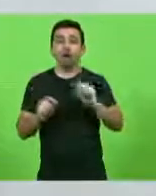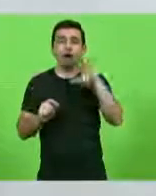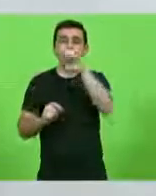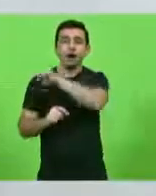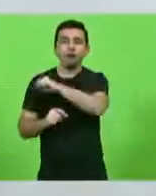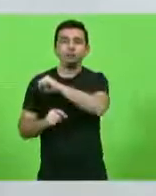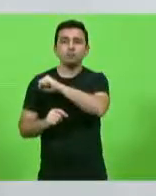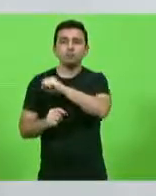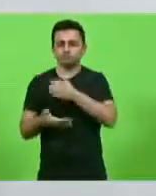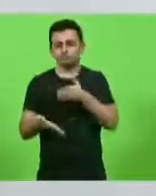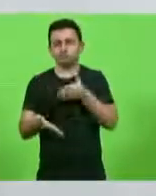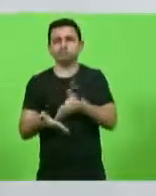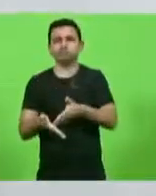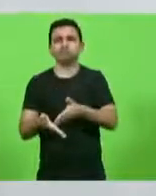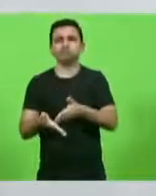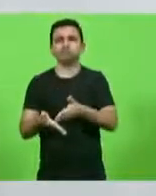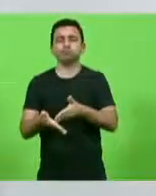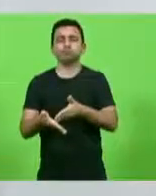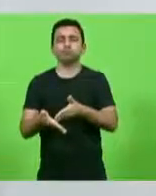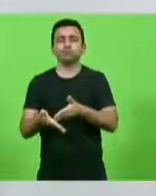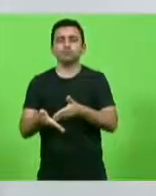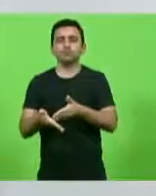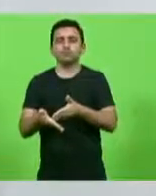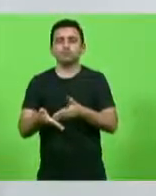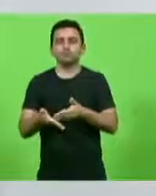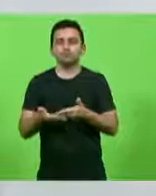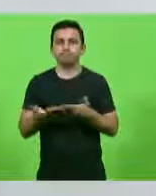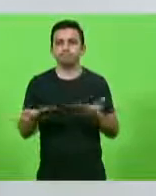relâmpago, vem uma limitação, ou seja, torna